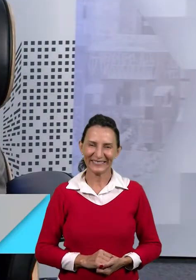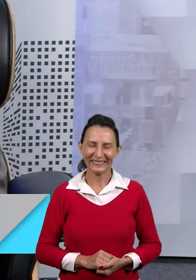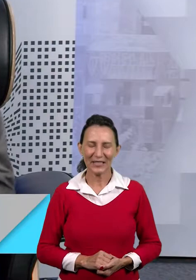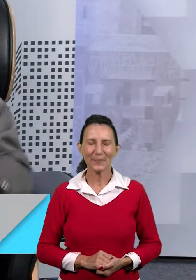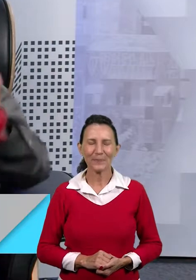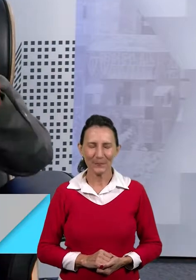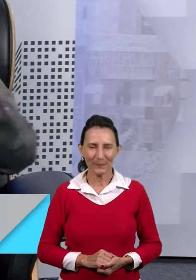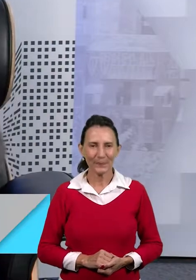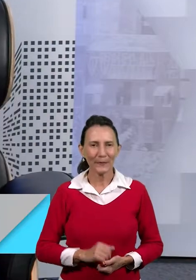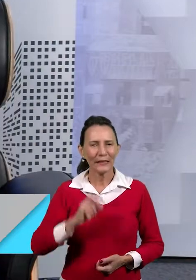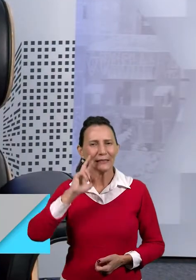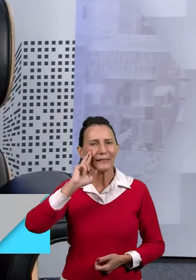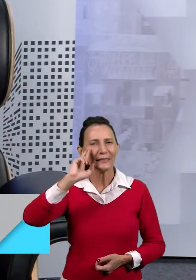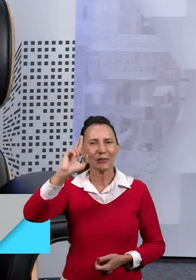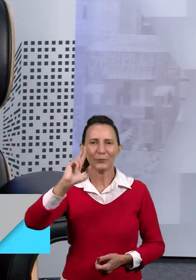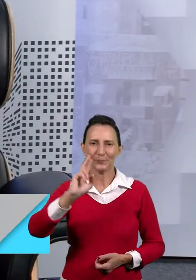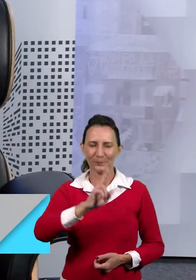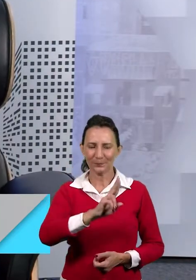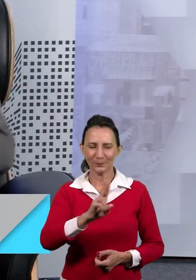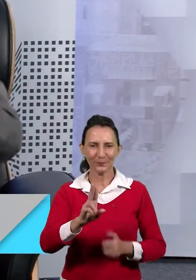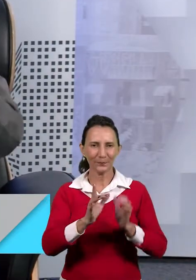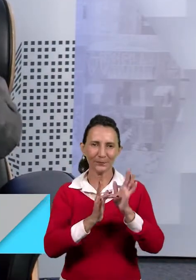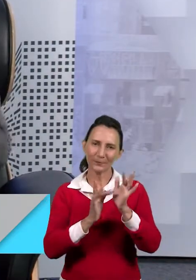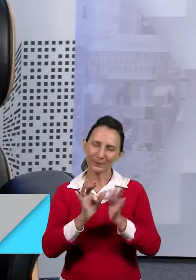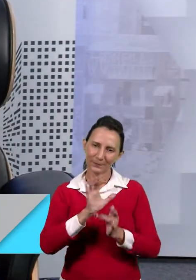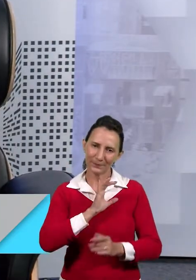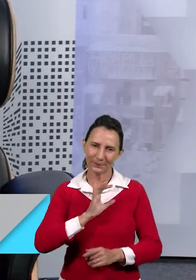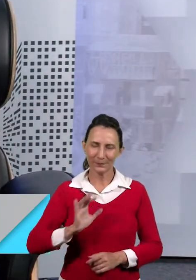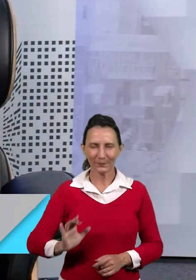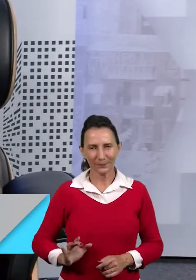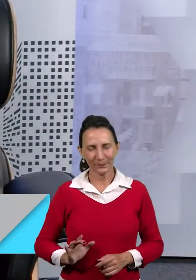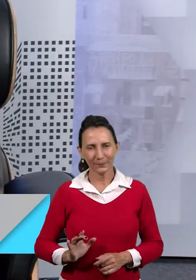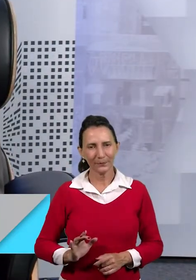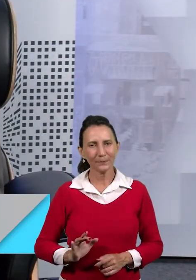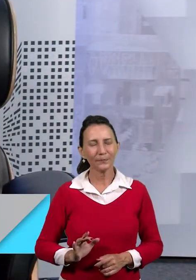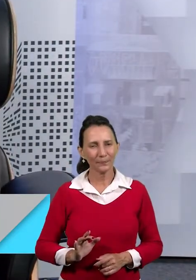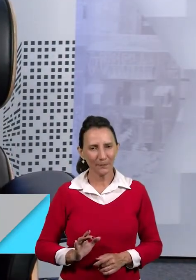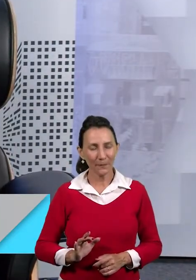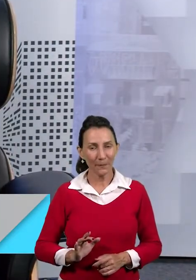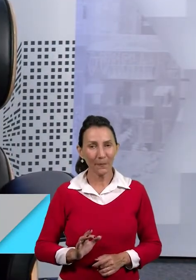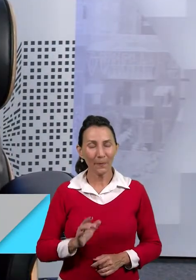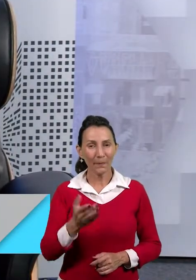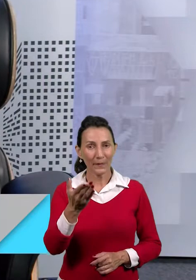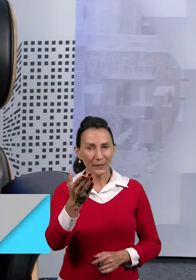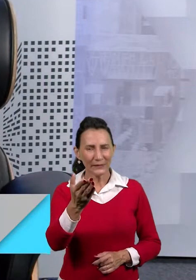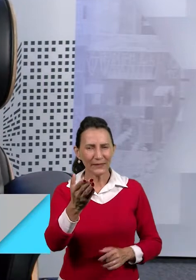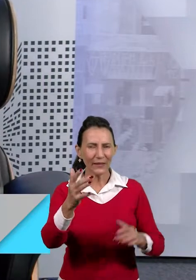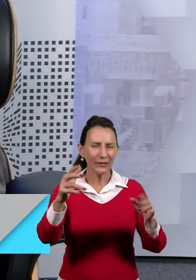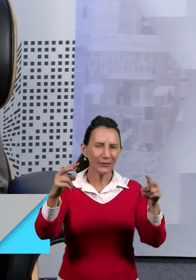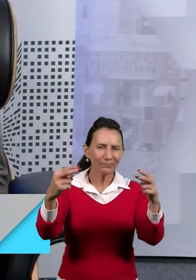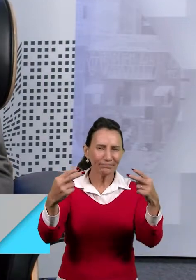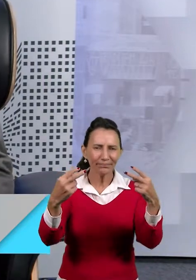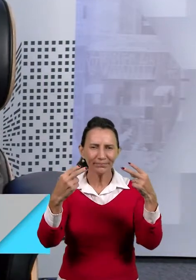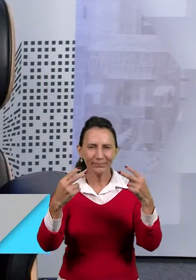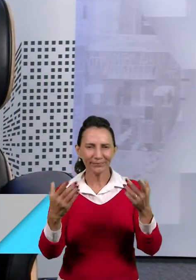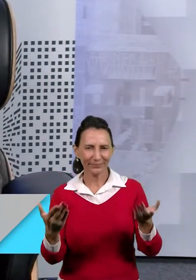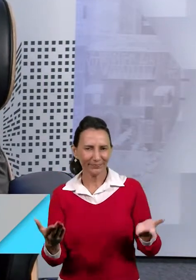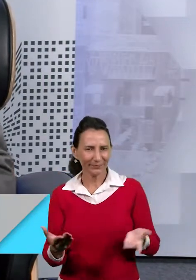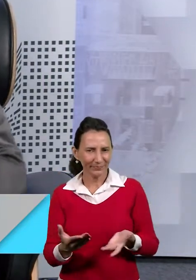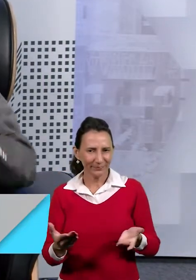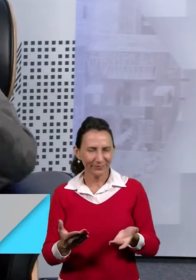Senhor, em nome de Jesus Cristo, certamente esta pessoa que está agora sintonizada neste